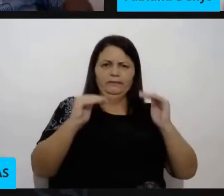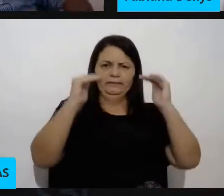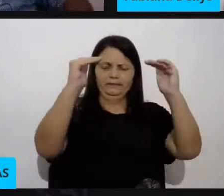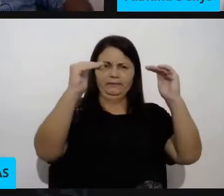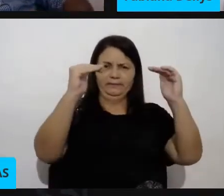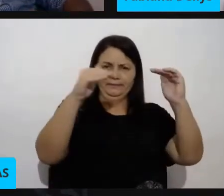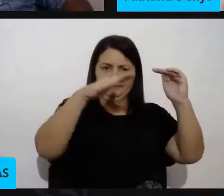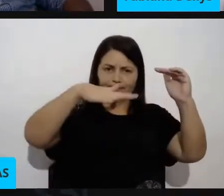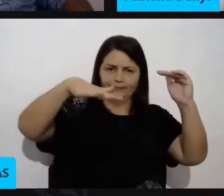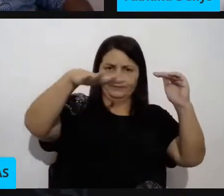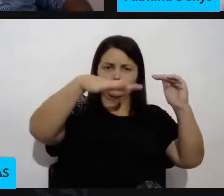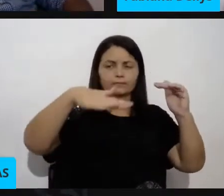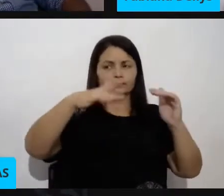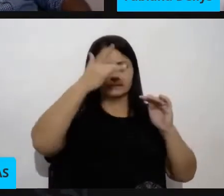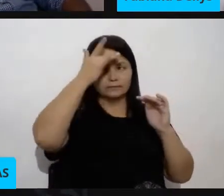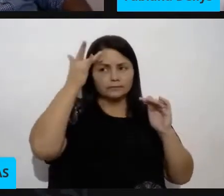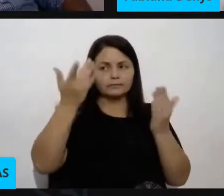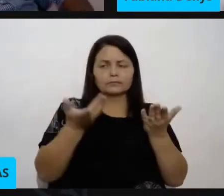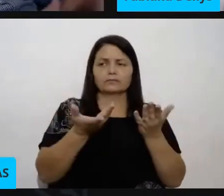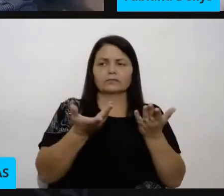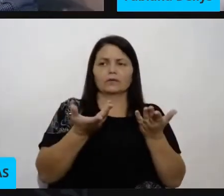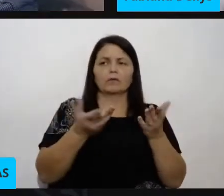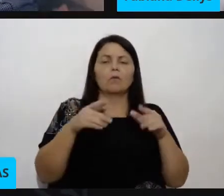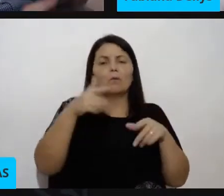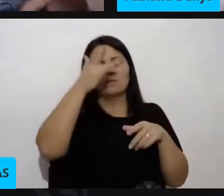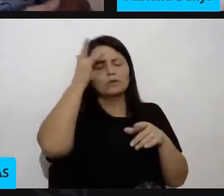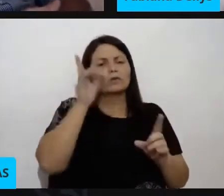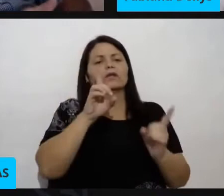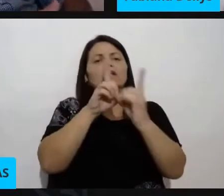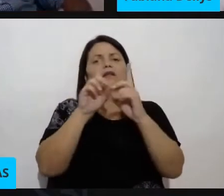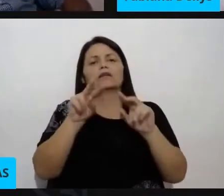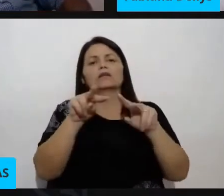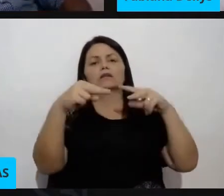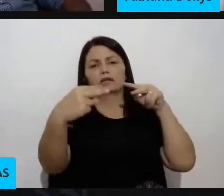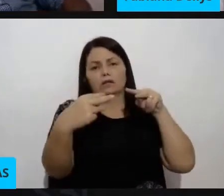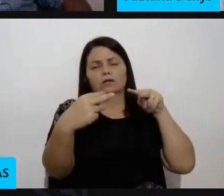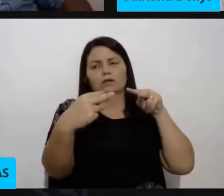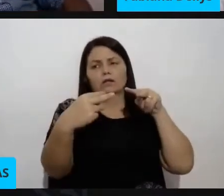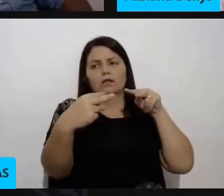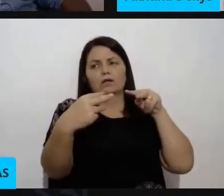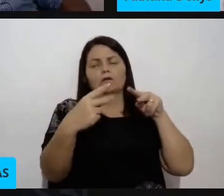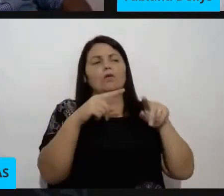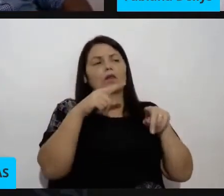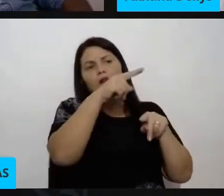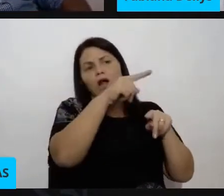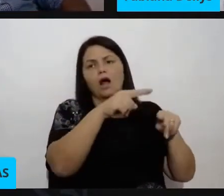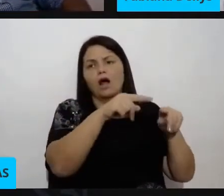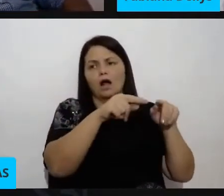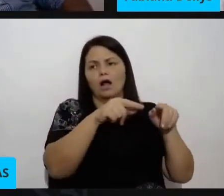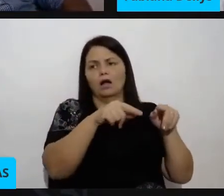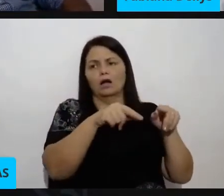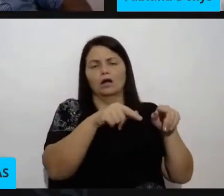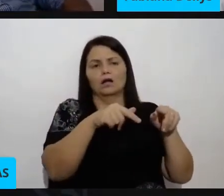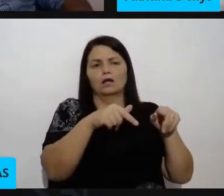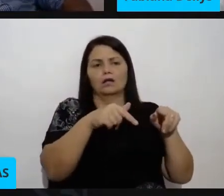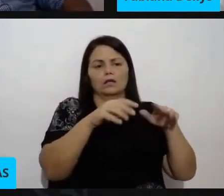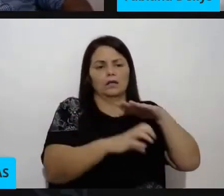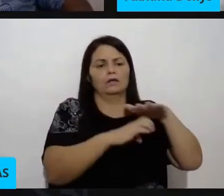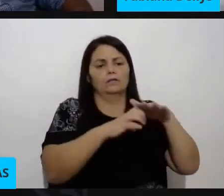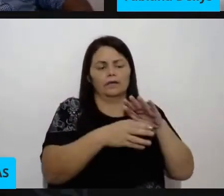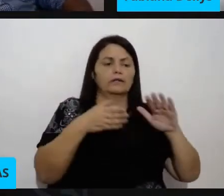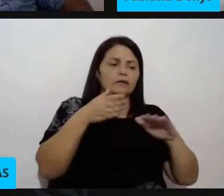viu? Porque a galera que está atendendo lá no balcão, o pessoal que está atendendo, está indo trabalhar, pô.